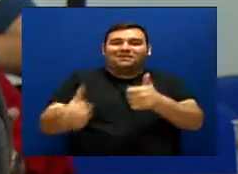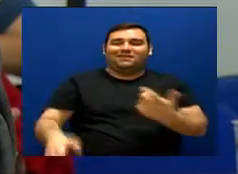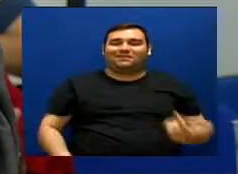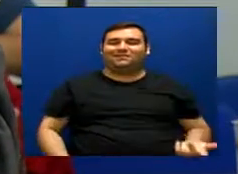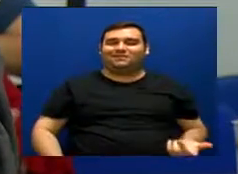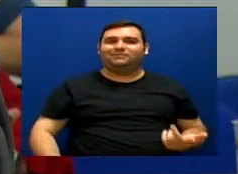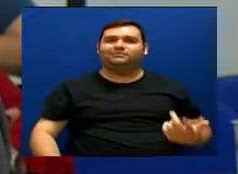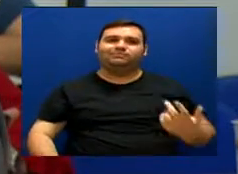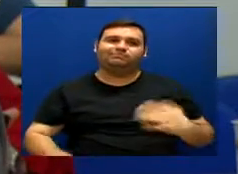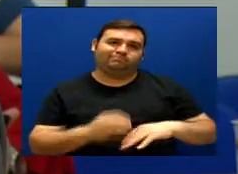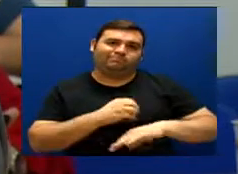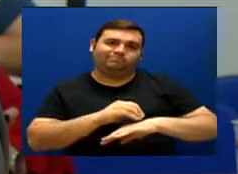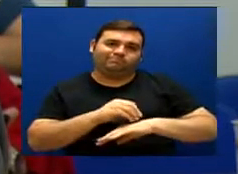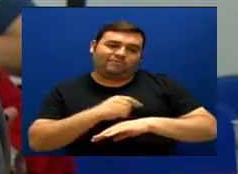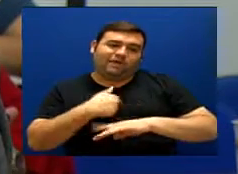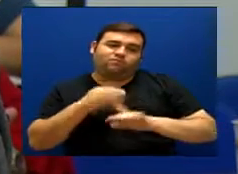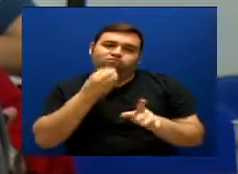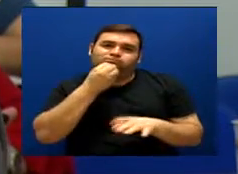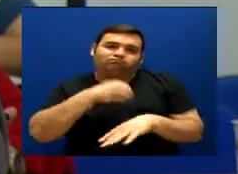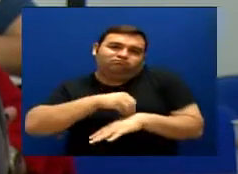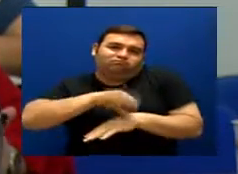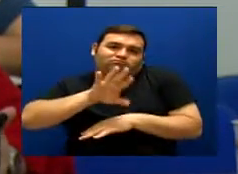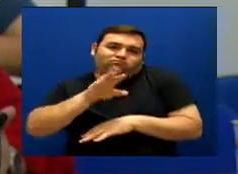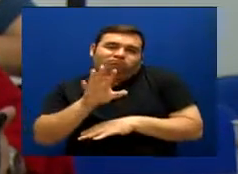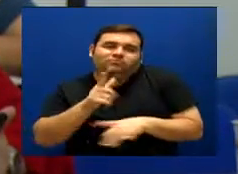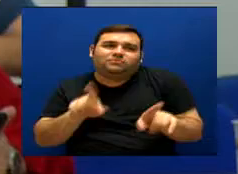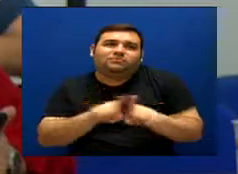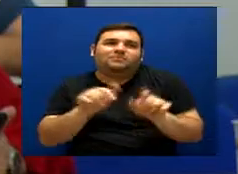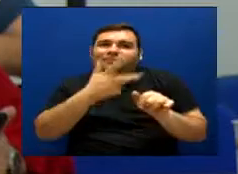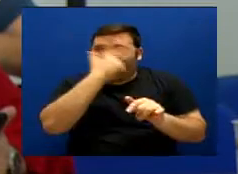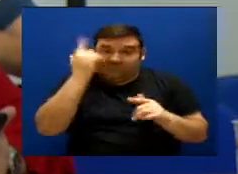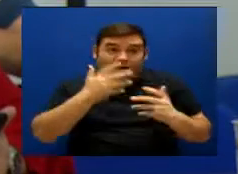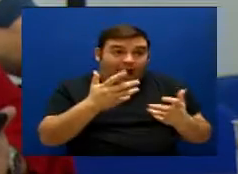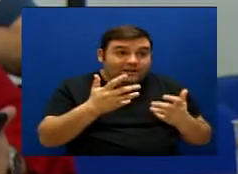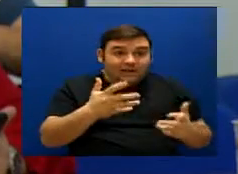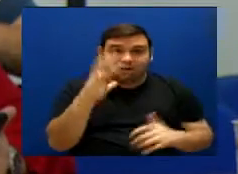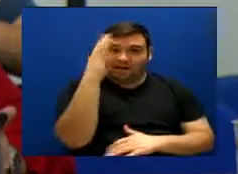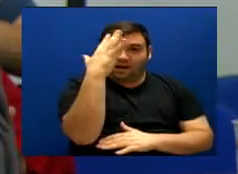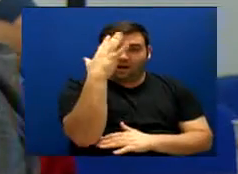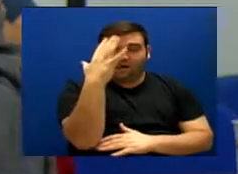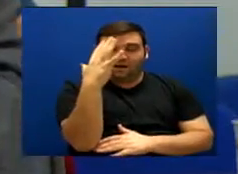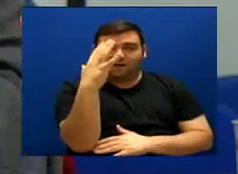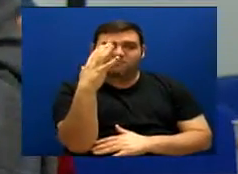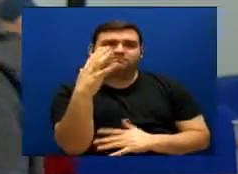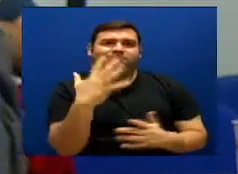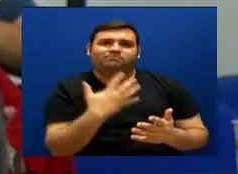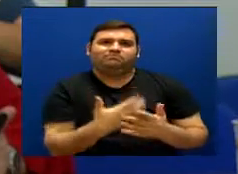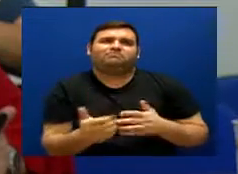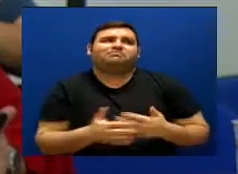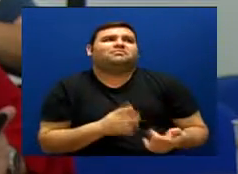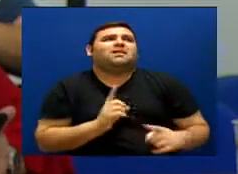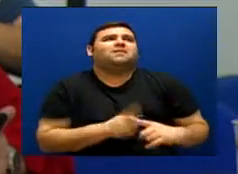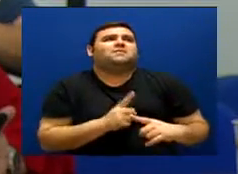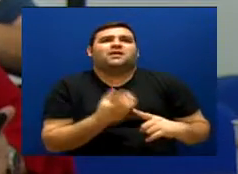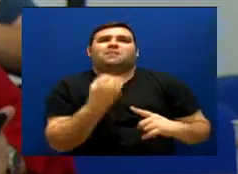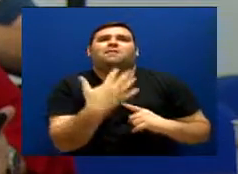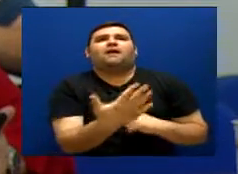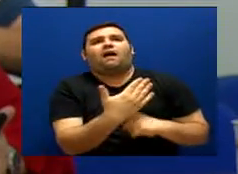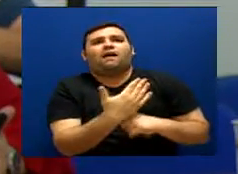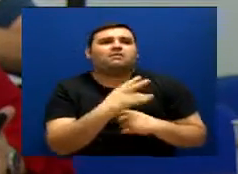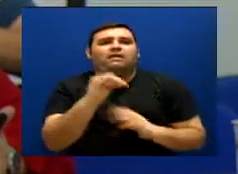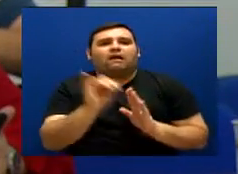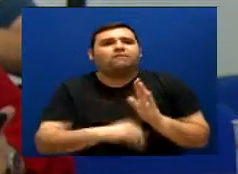Então, é a minha orientação que o munícipe, cidadão e cidadã, que não só por causa do